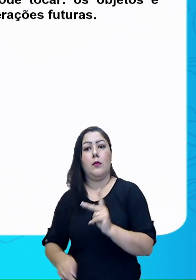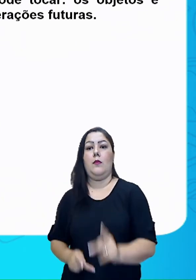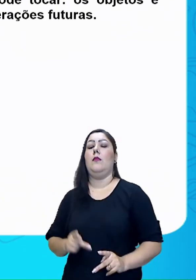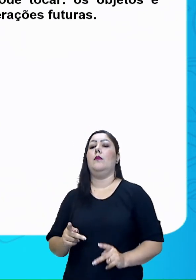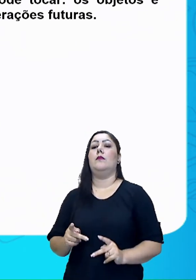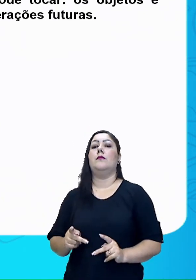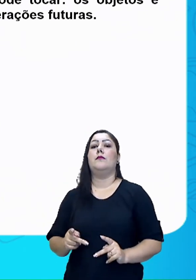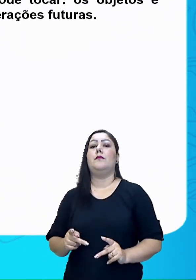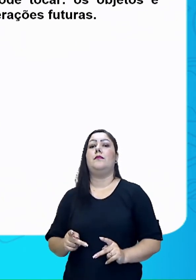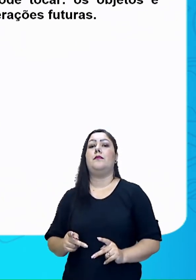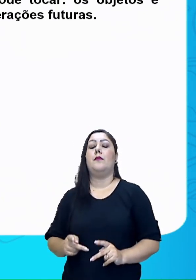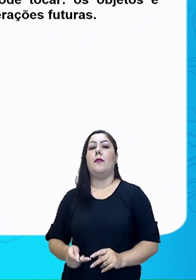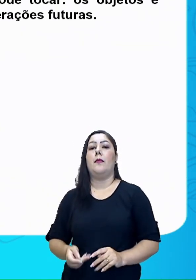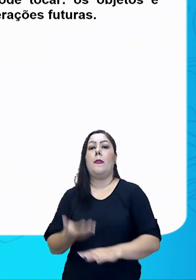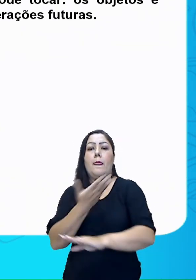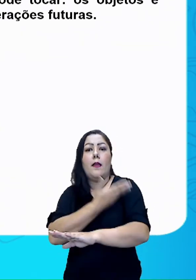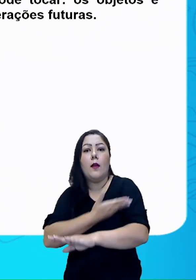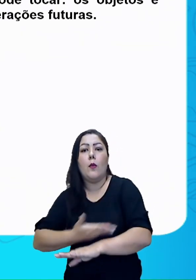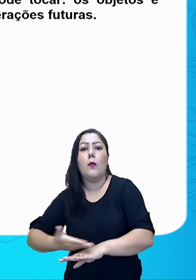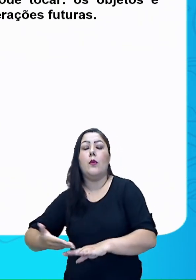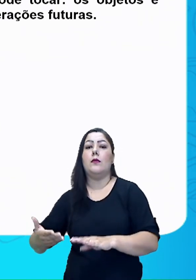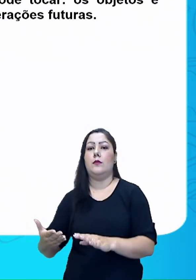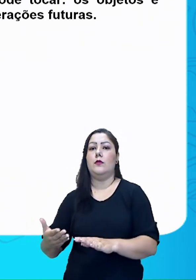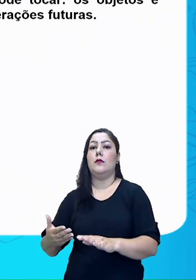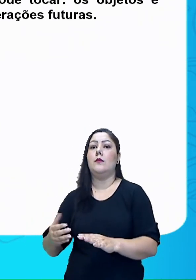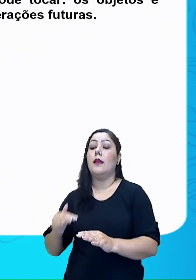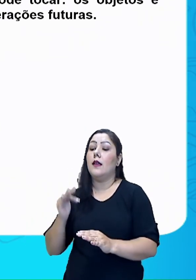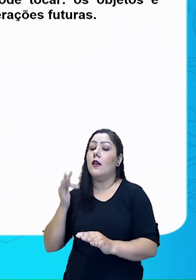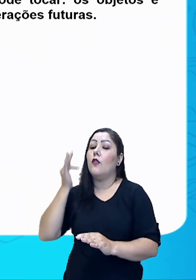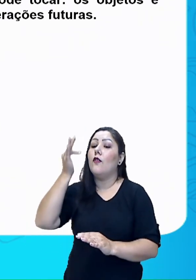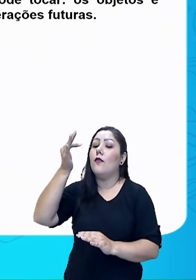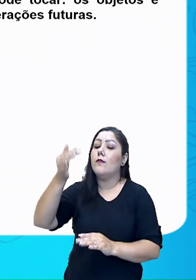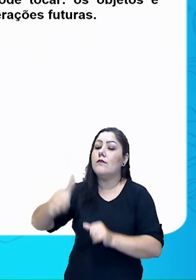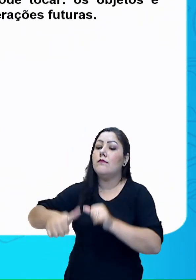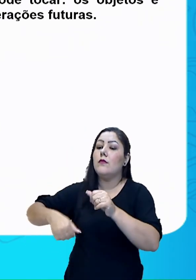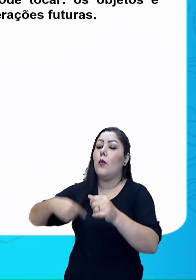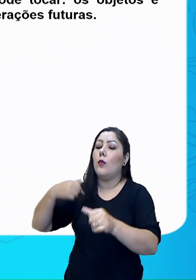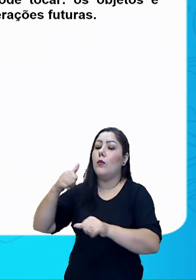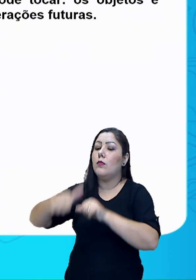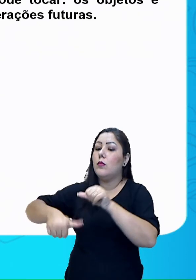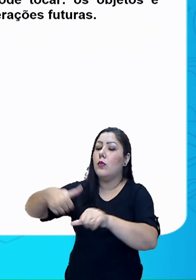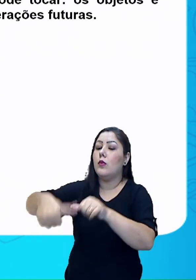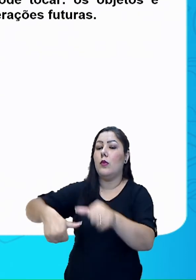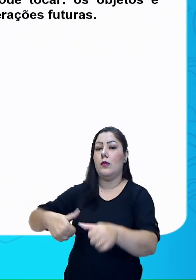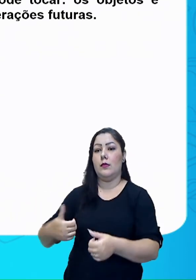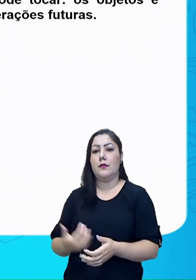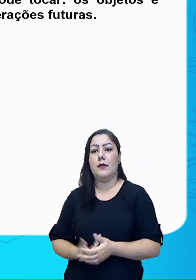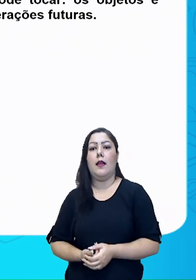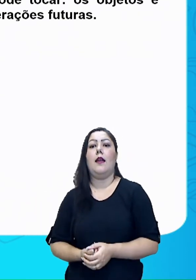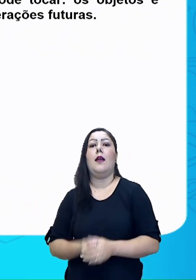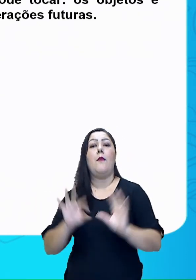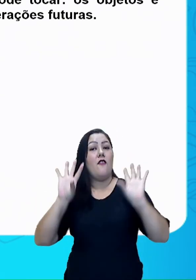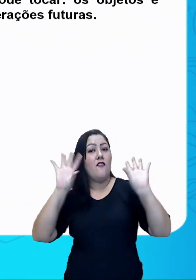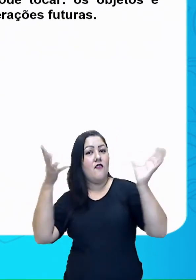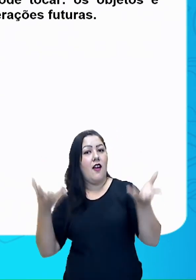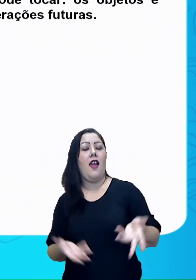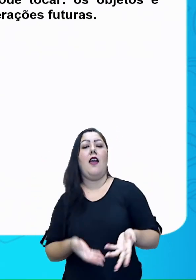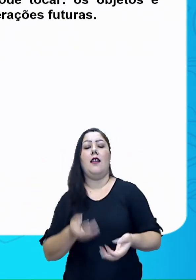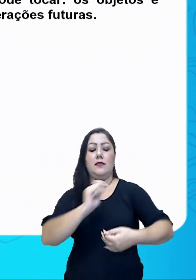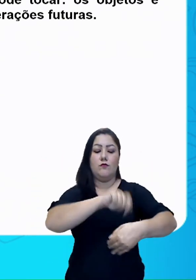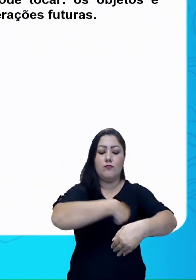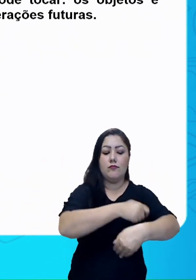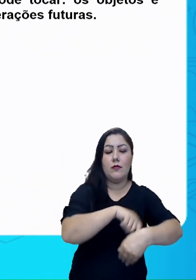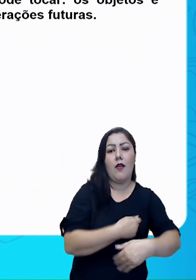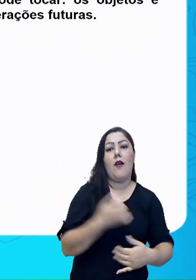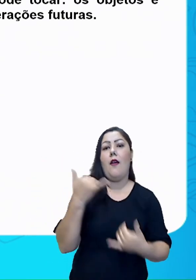e modificados ao longo do tempo, como as festas que eu citei, os jeitos de cozinhar, as